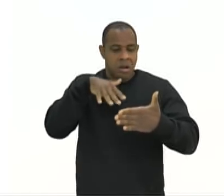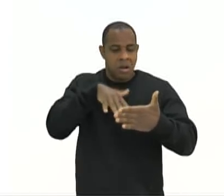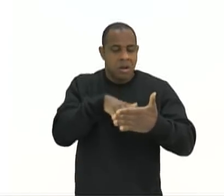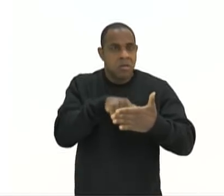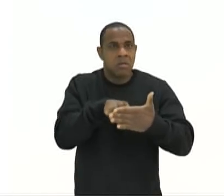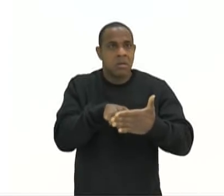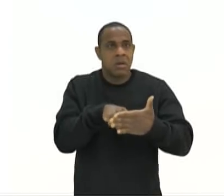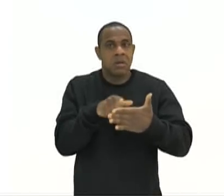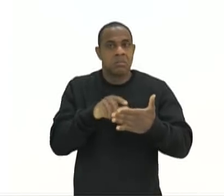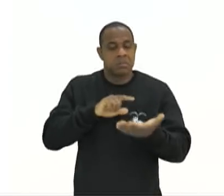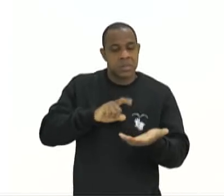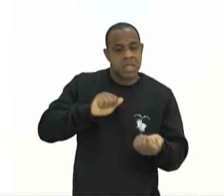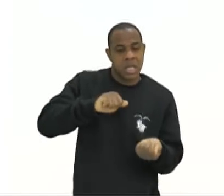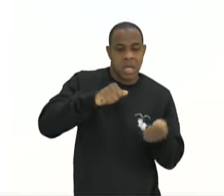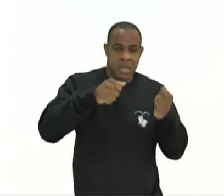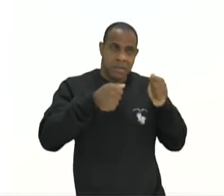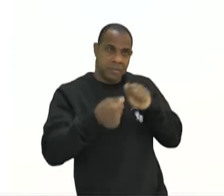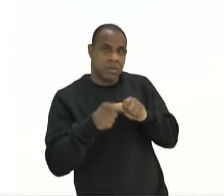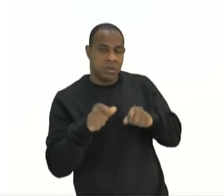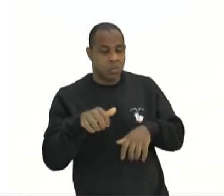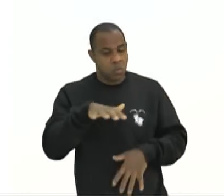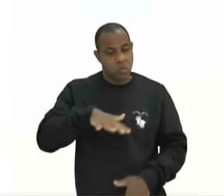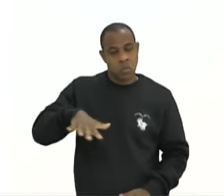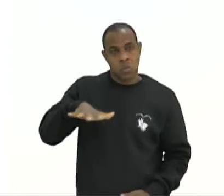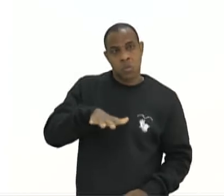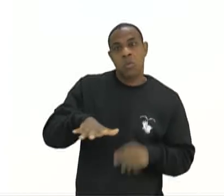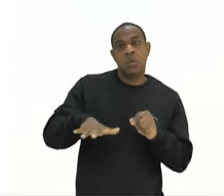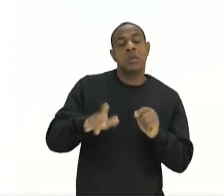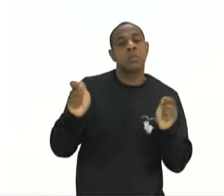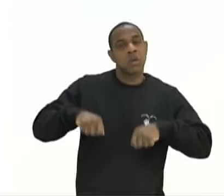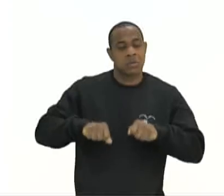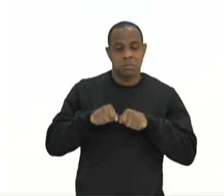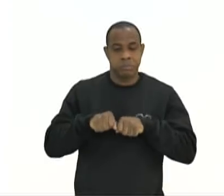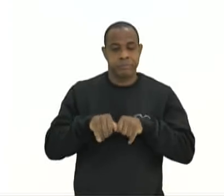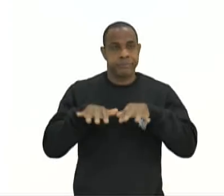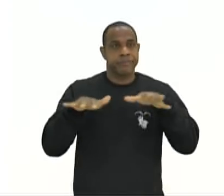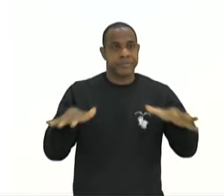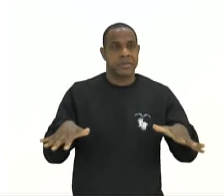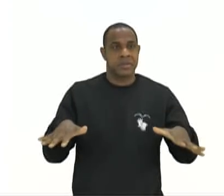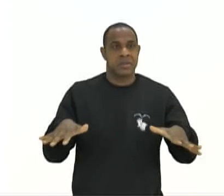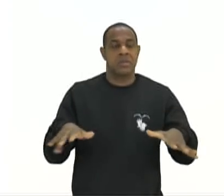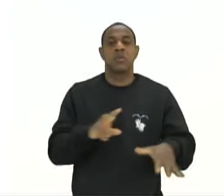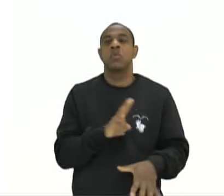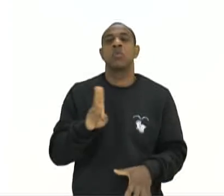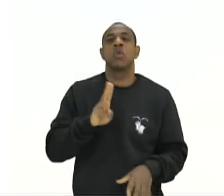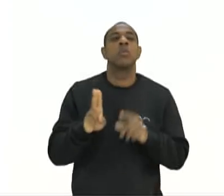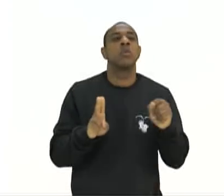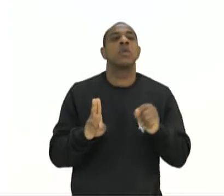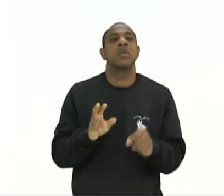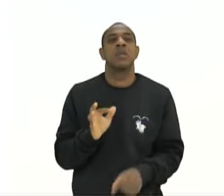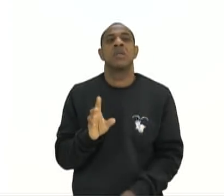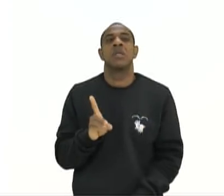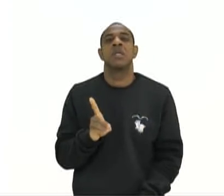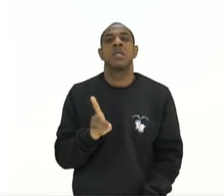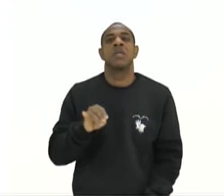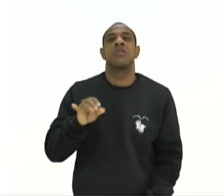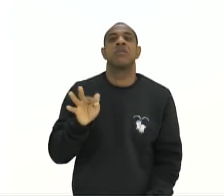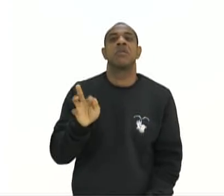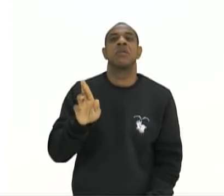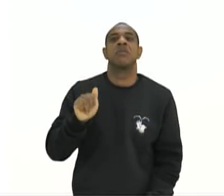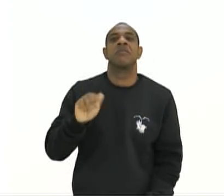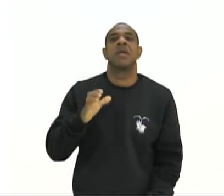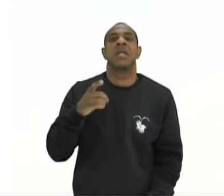se adequar à região aonde possa se propagar. Chamamos isso então de difração. Olha um